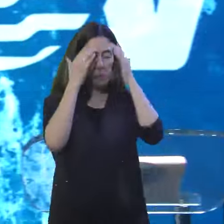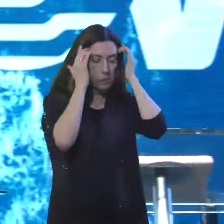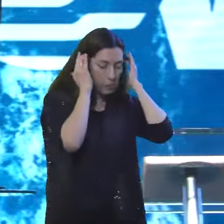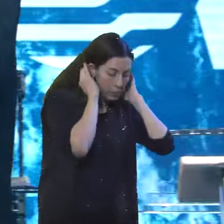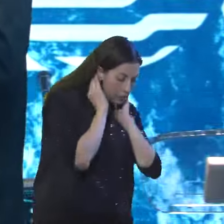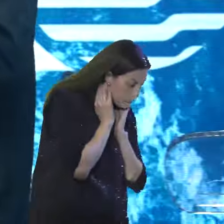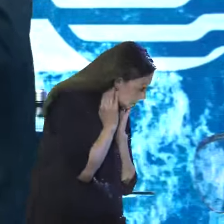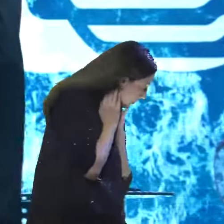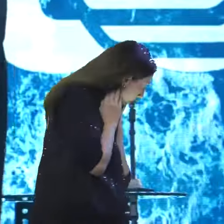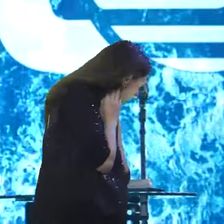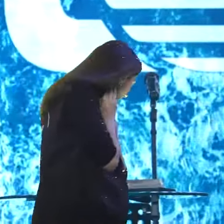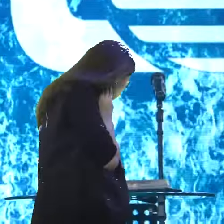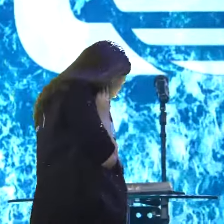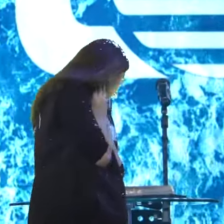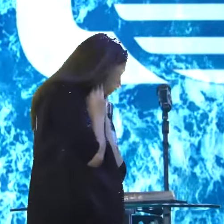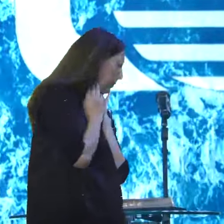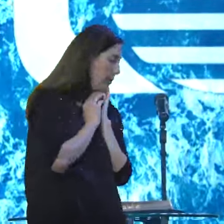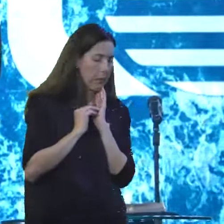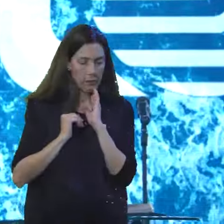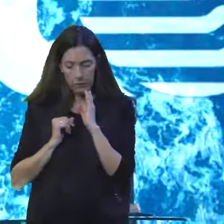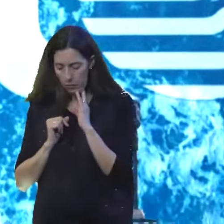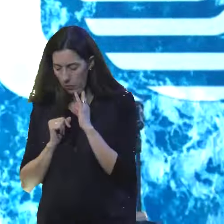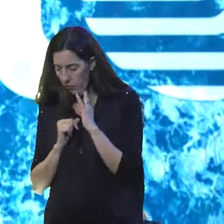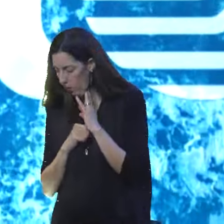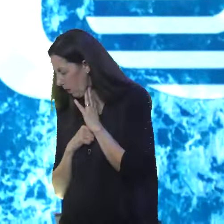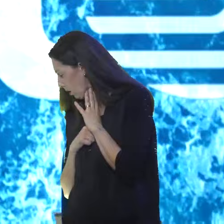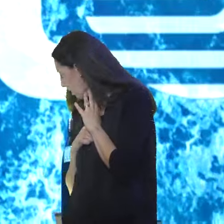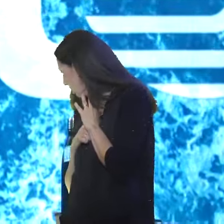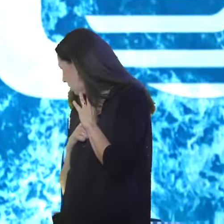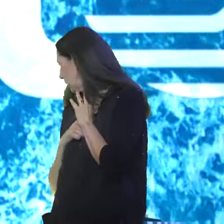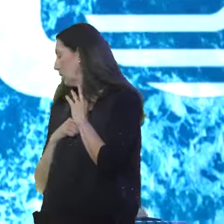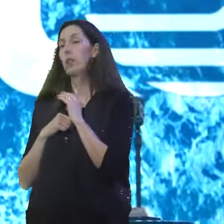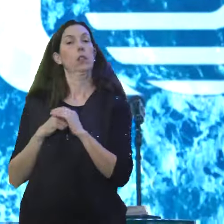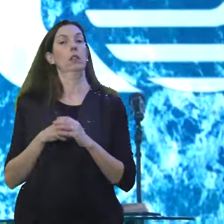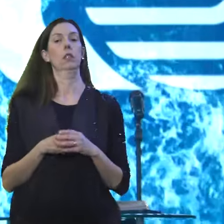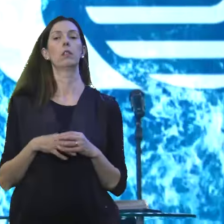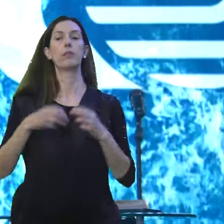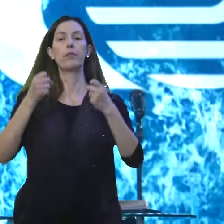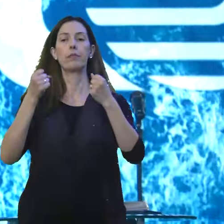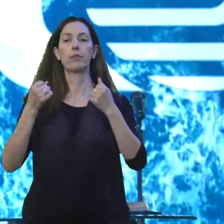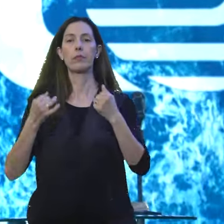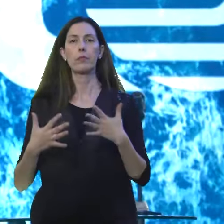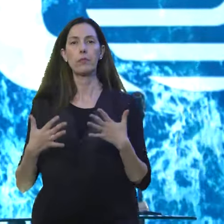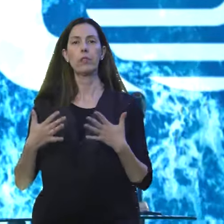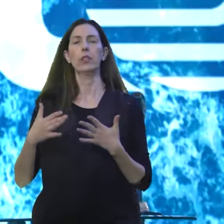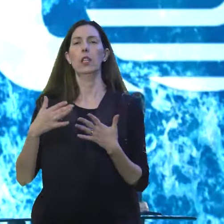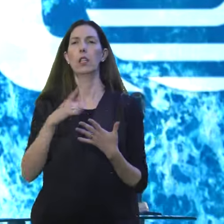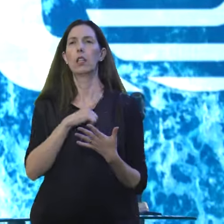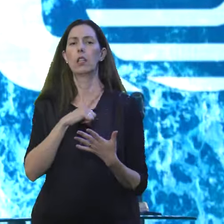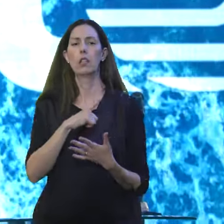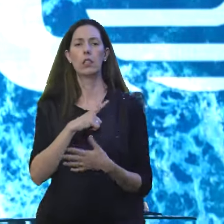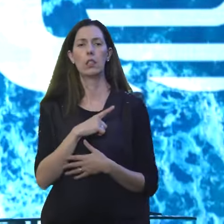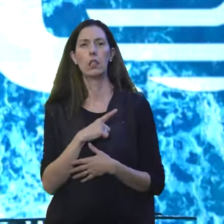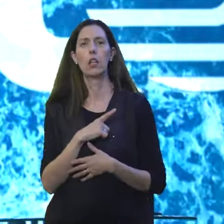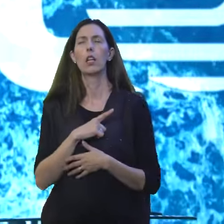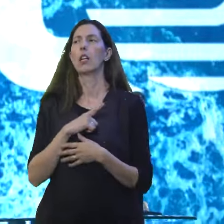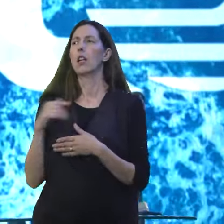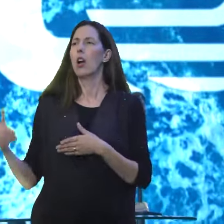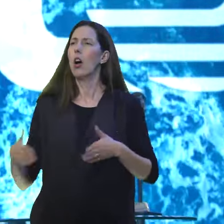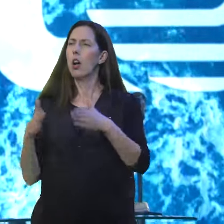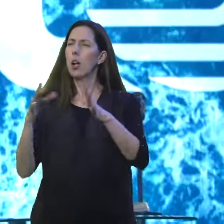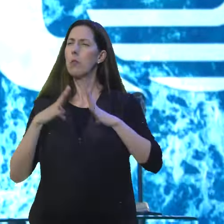aqui. A gente está numa série de mensagens chamada O Caminho de Santidade. Eu sempre relembro isso, não para você que já é